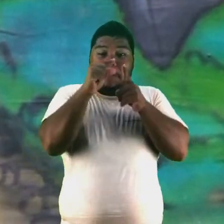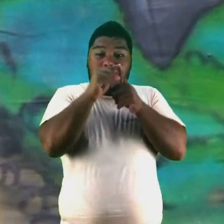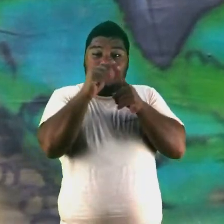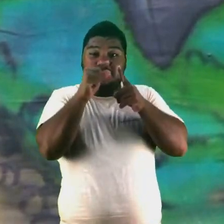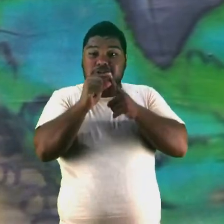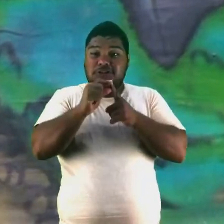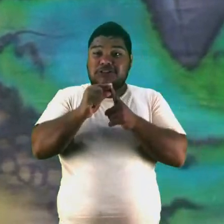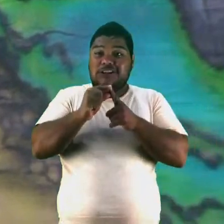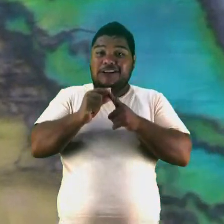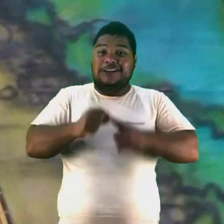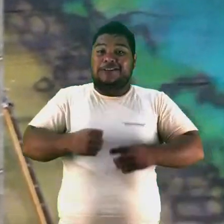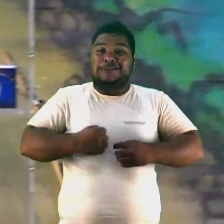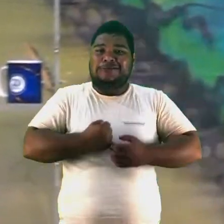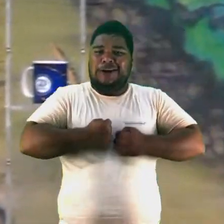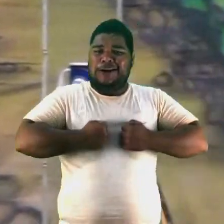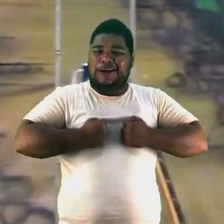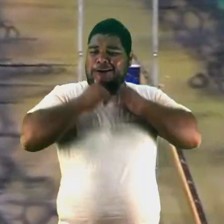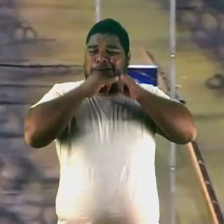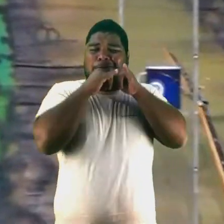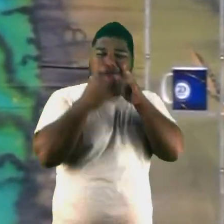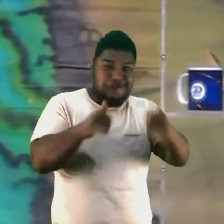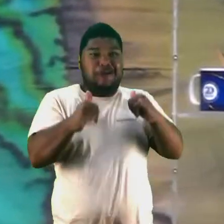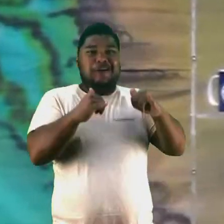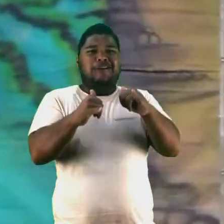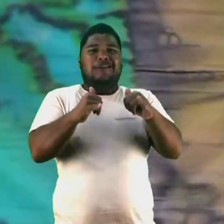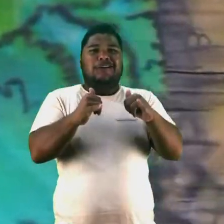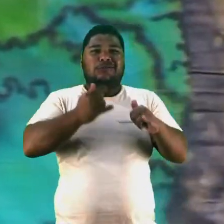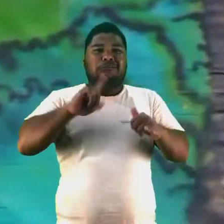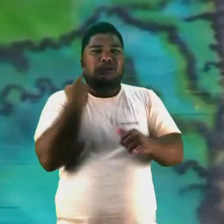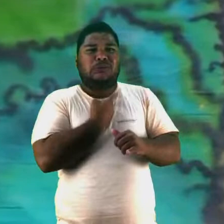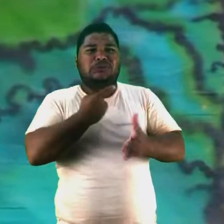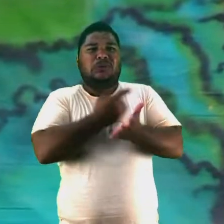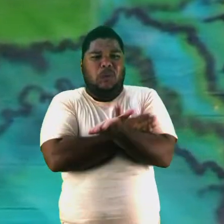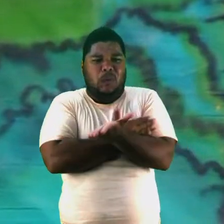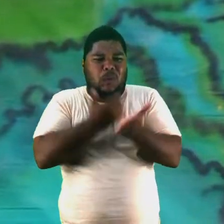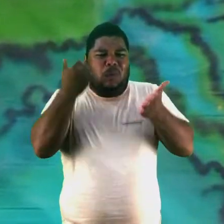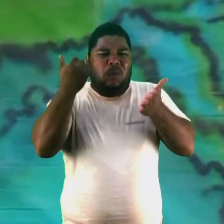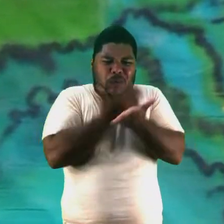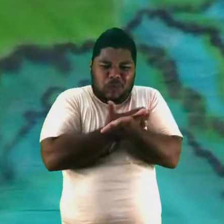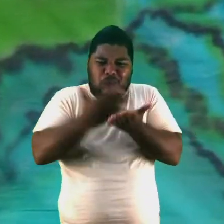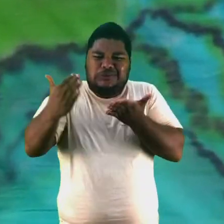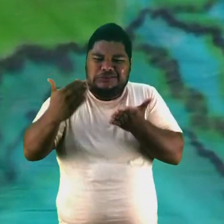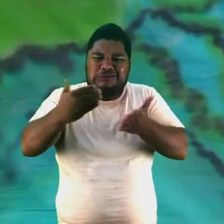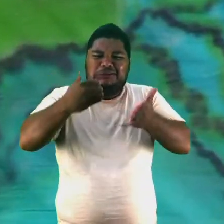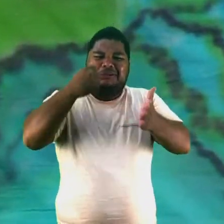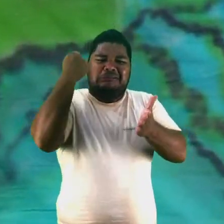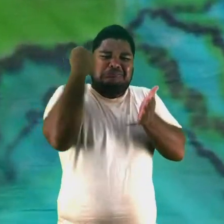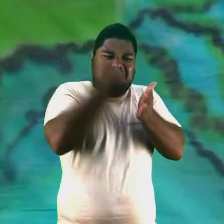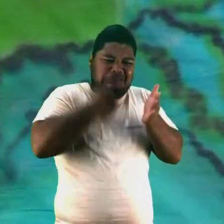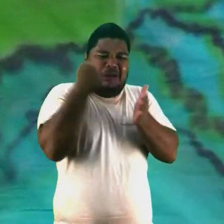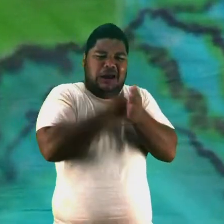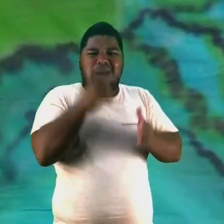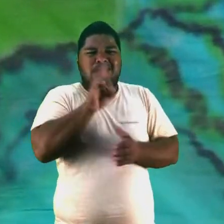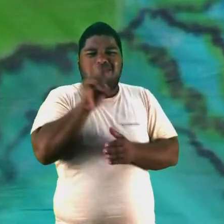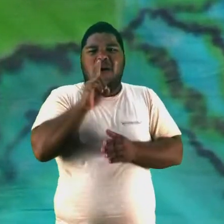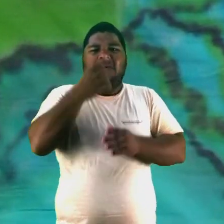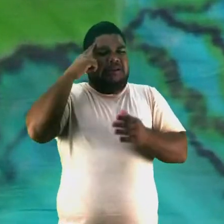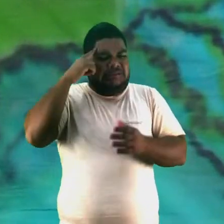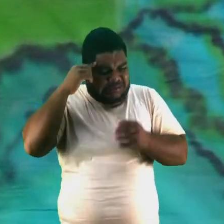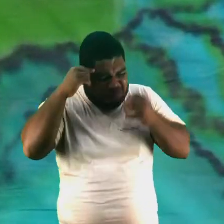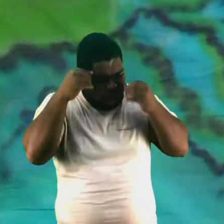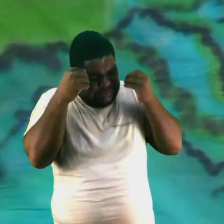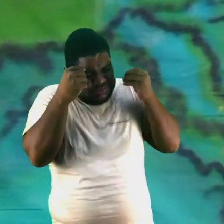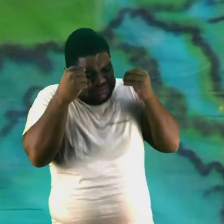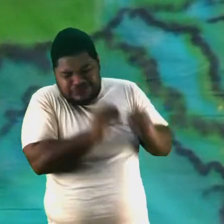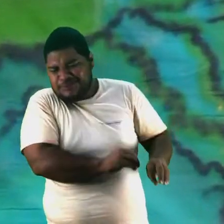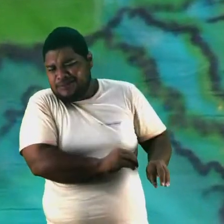dá energia para que nós continuemos lutando, não venhamos a desistir diante das dificuldades